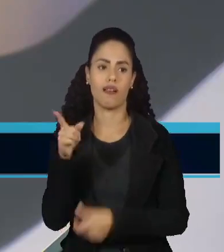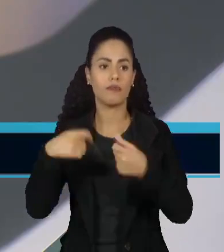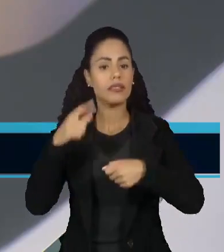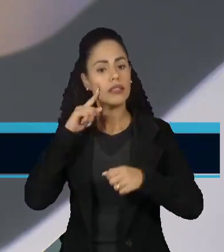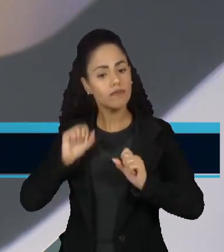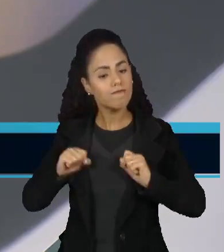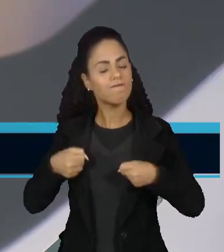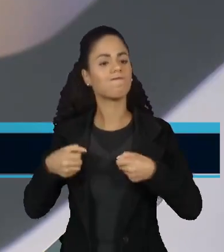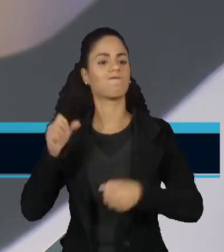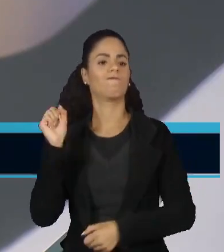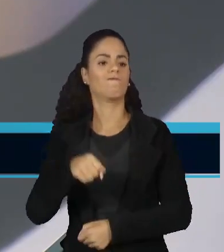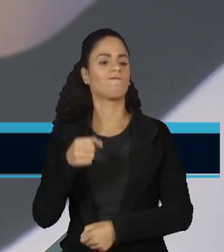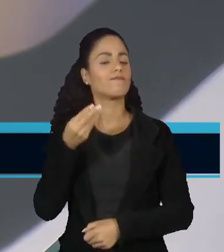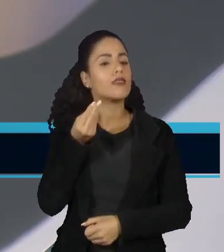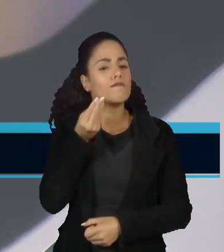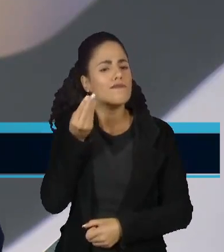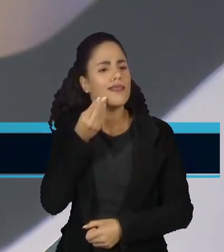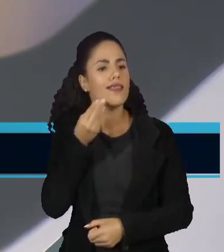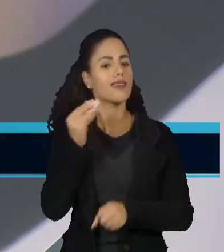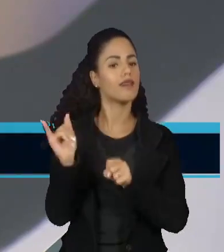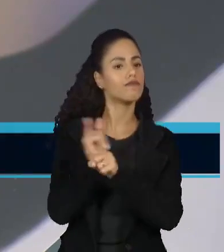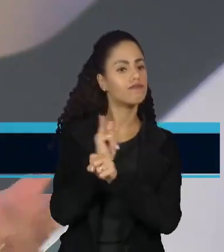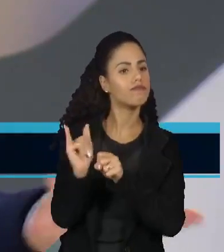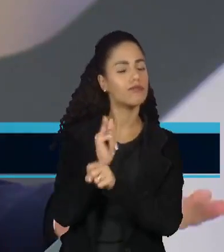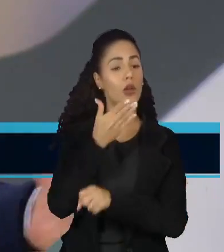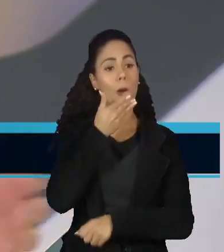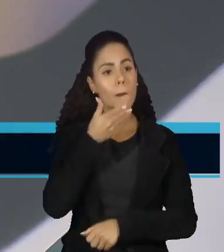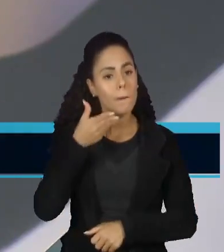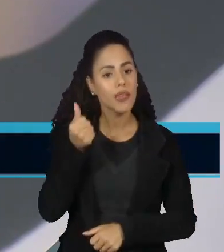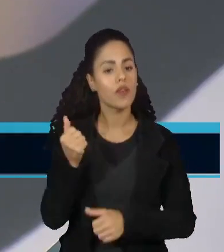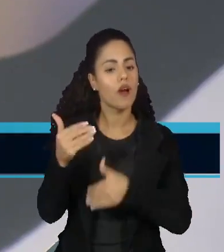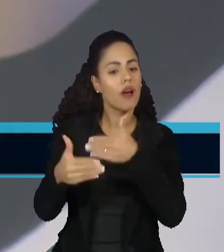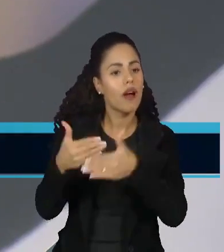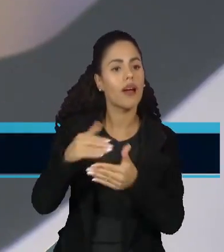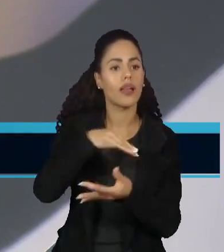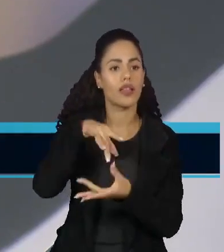enfrentado para que haja um reerguimento aí da democracia mundial, né?